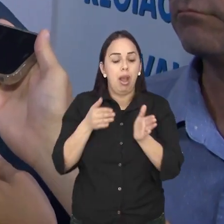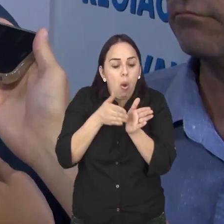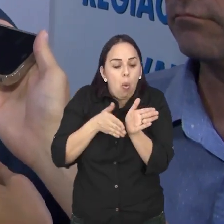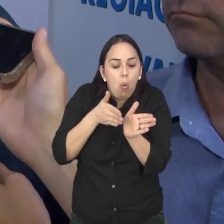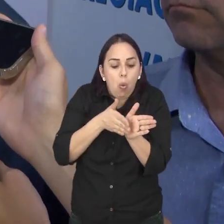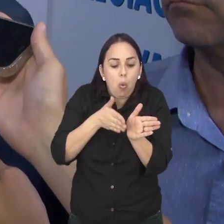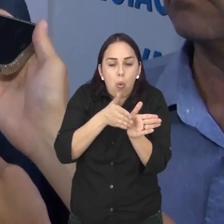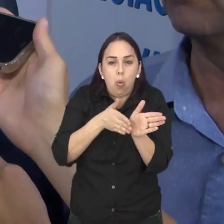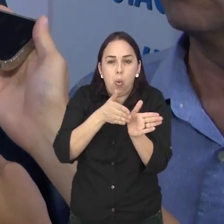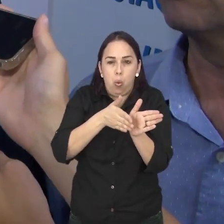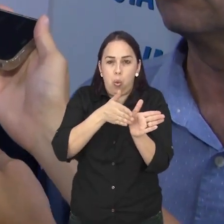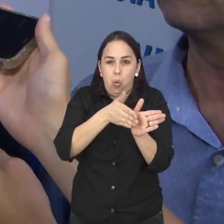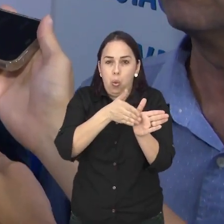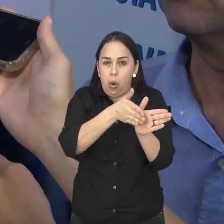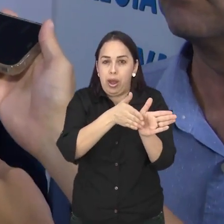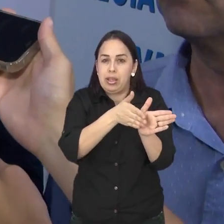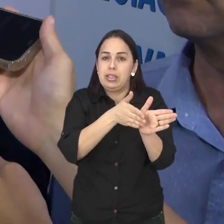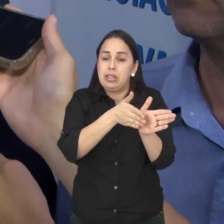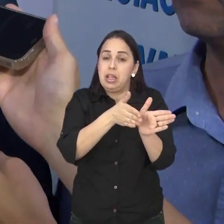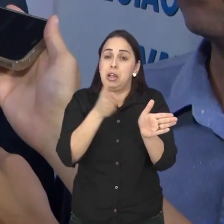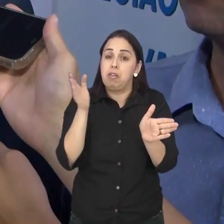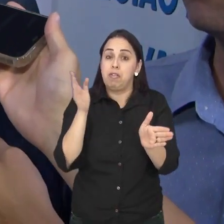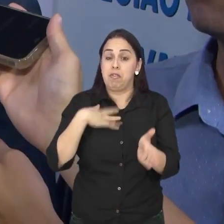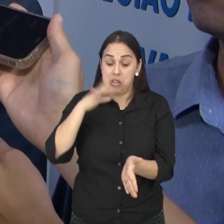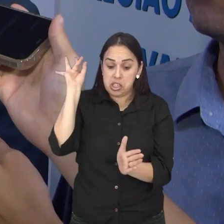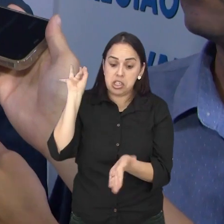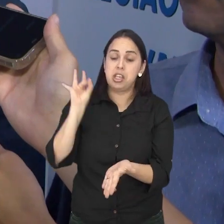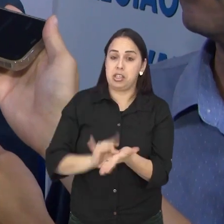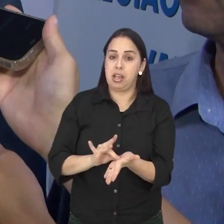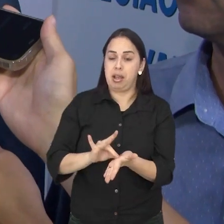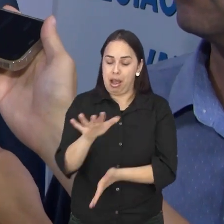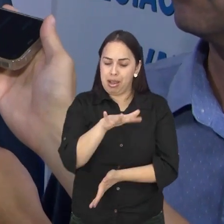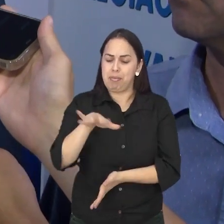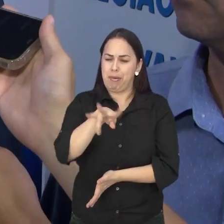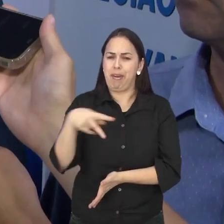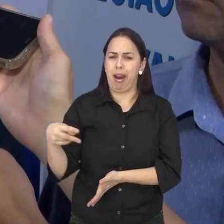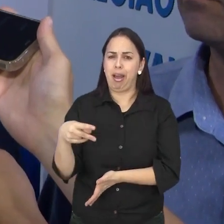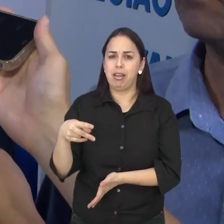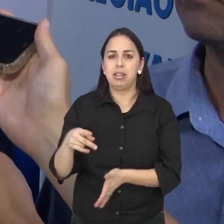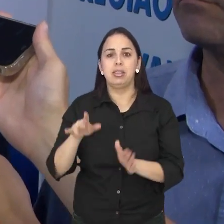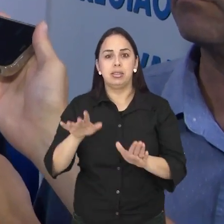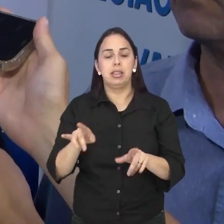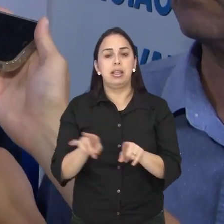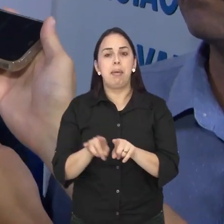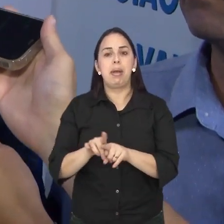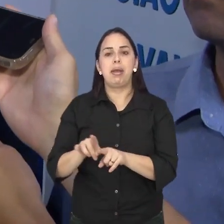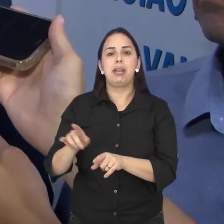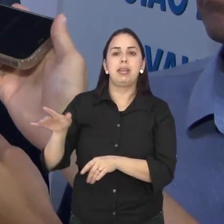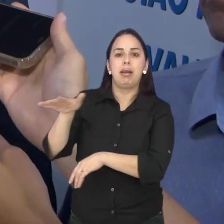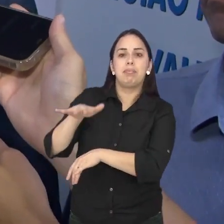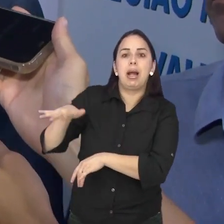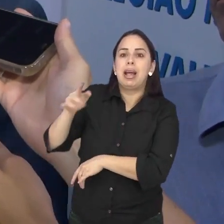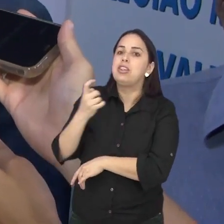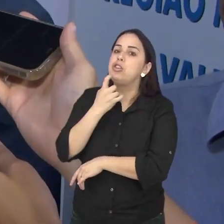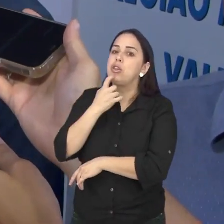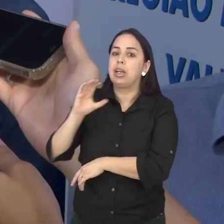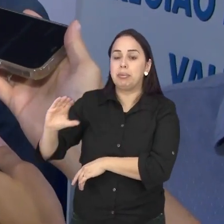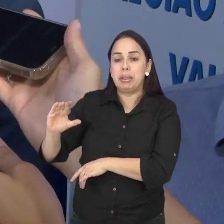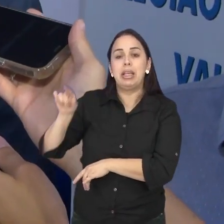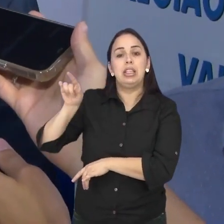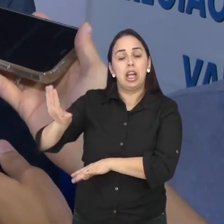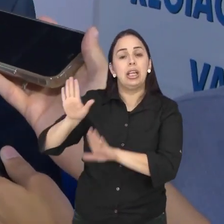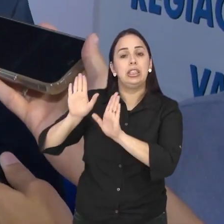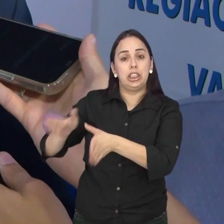de tornar o trem de passageiros de média velocidade uma realidade aqui para o Vale do Paraíba. Já na região de Campinas, o estudo é